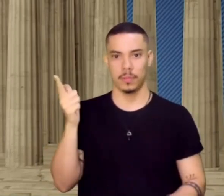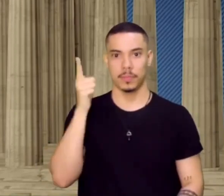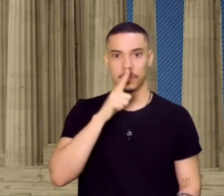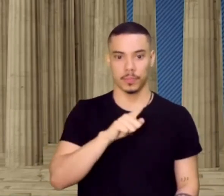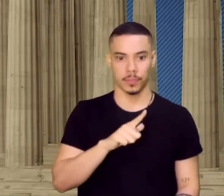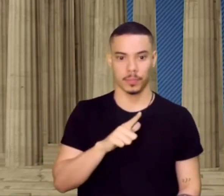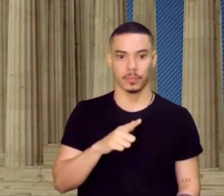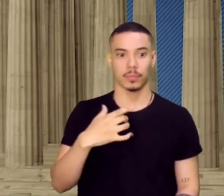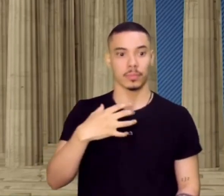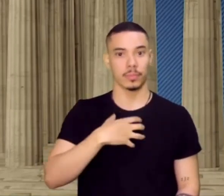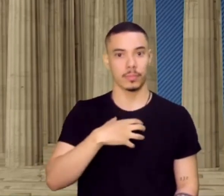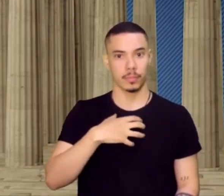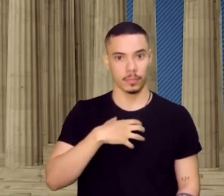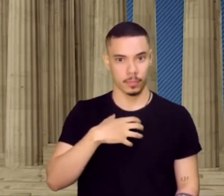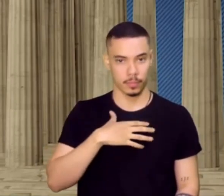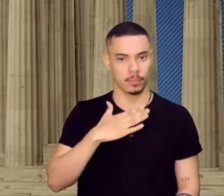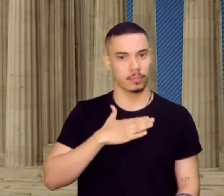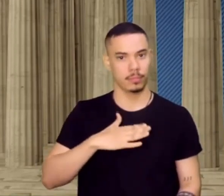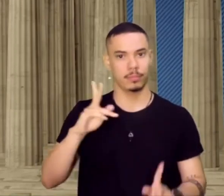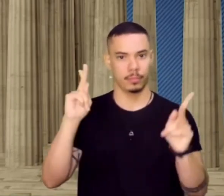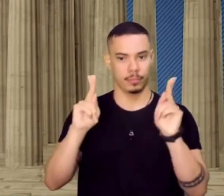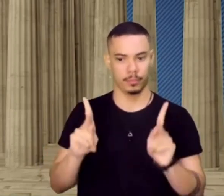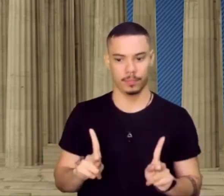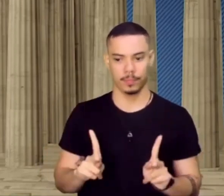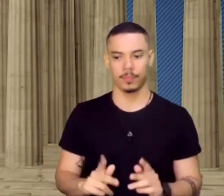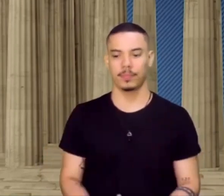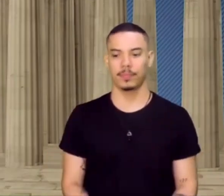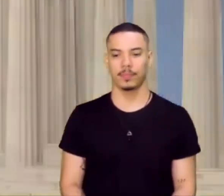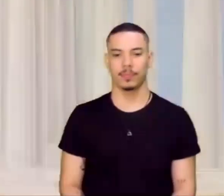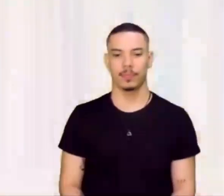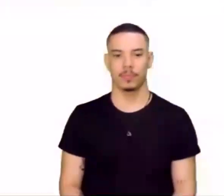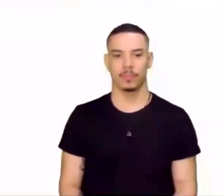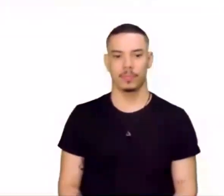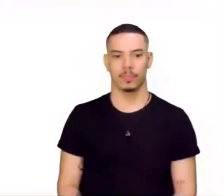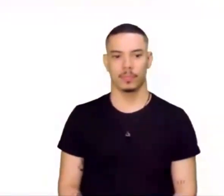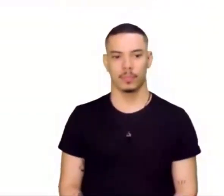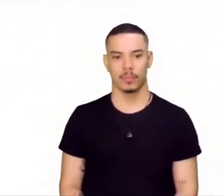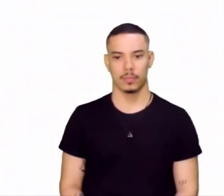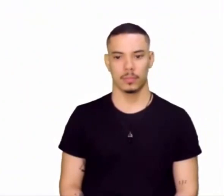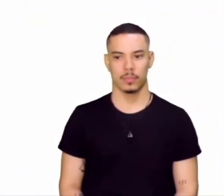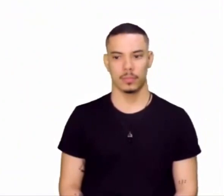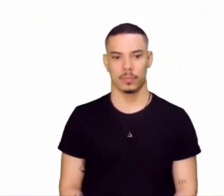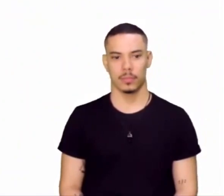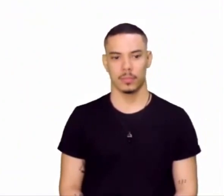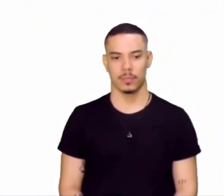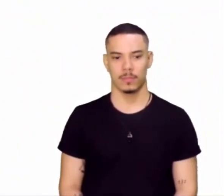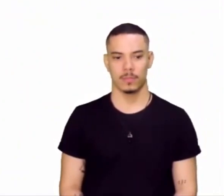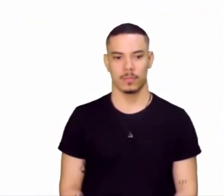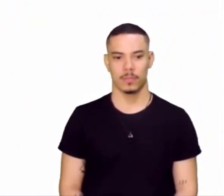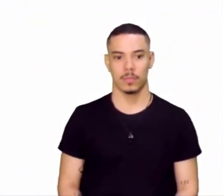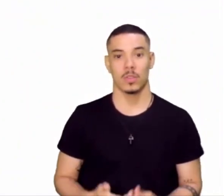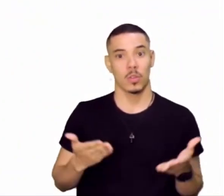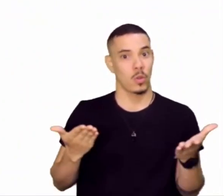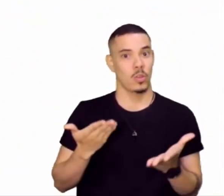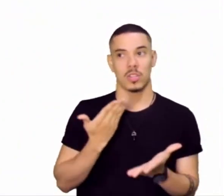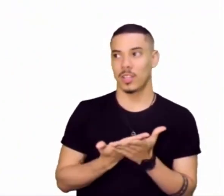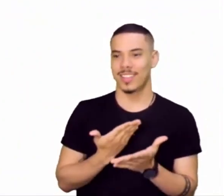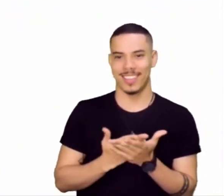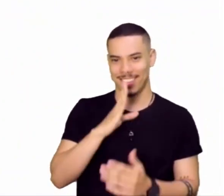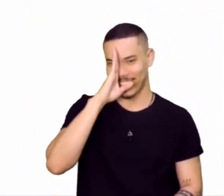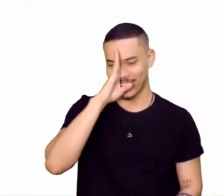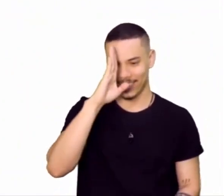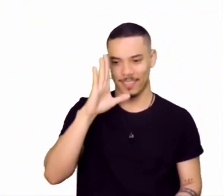De maneira pacífica, é claro. Continuando, além. Hoje a aula é puramente democrática,